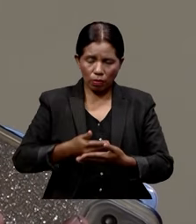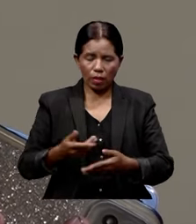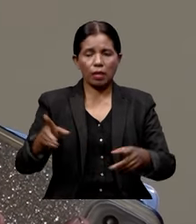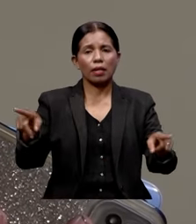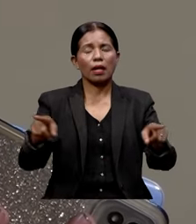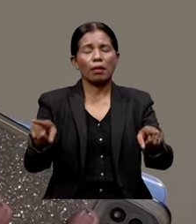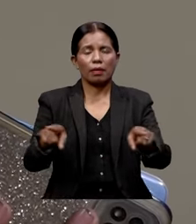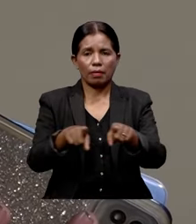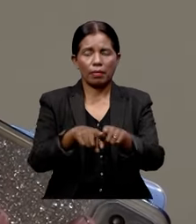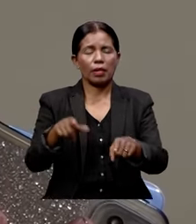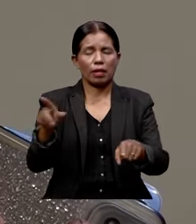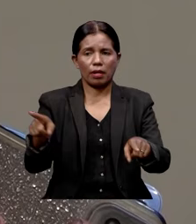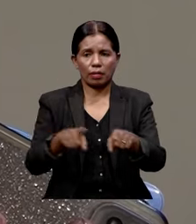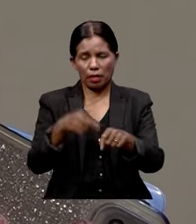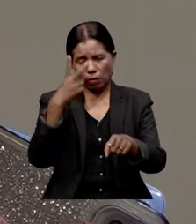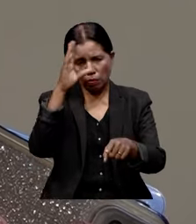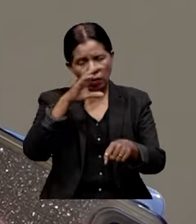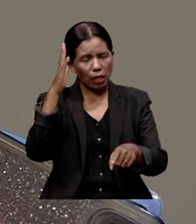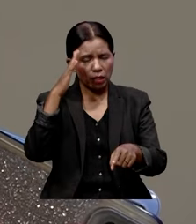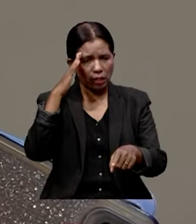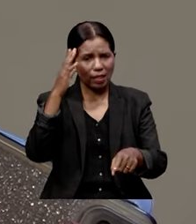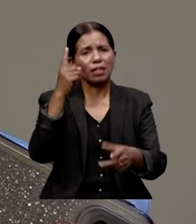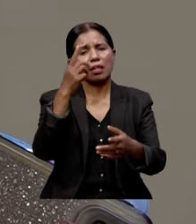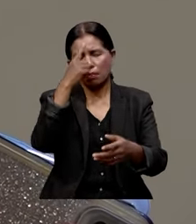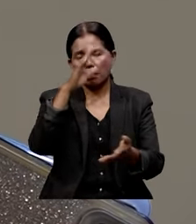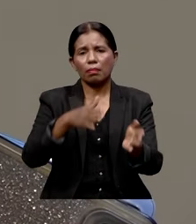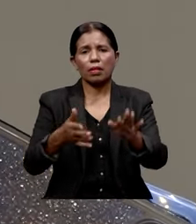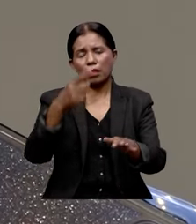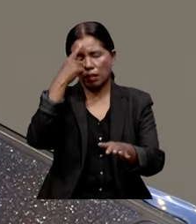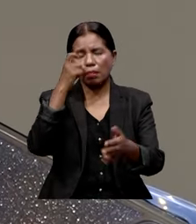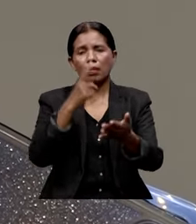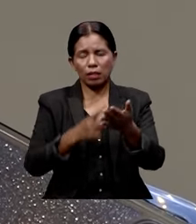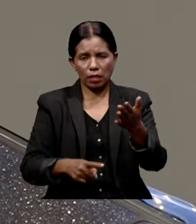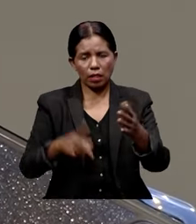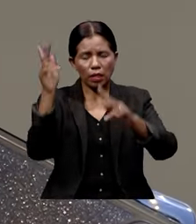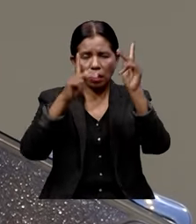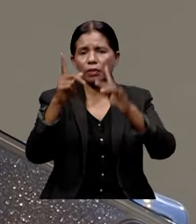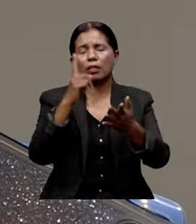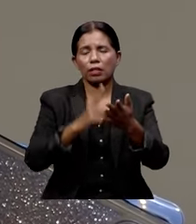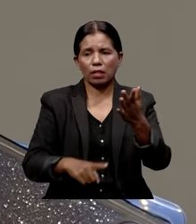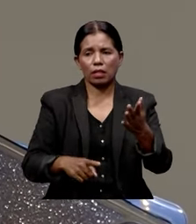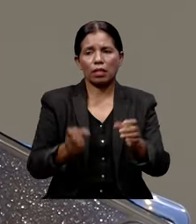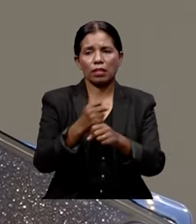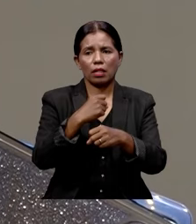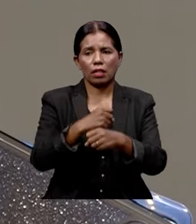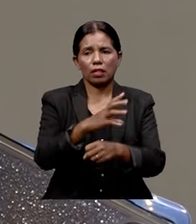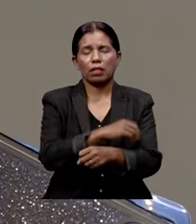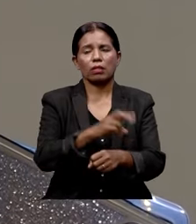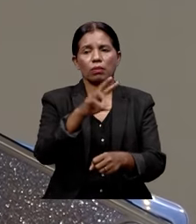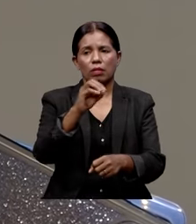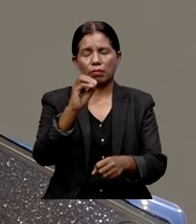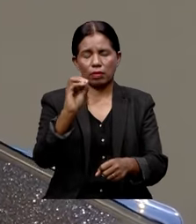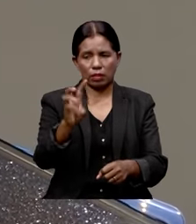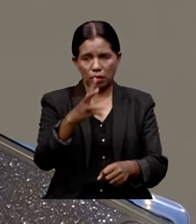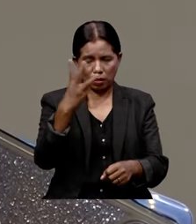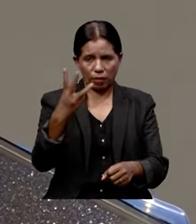dia kausa ne los ne ba iha ne mate tama saida kausa saida demographic health survey hahusi 2016 nya ne